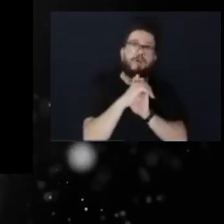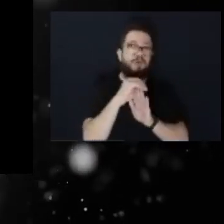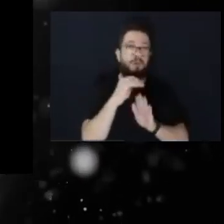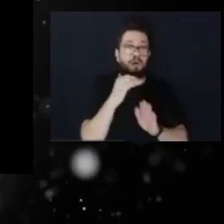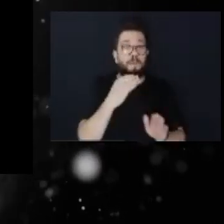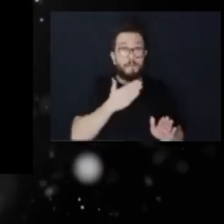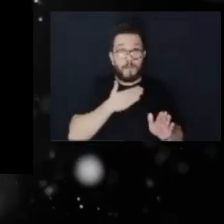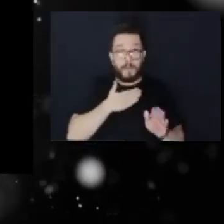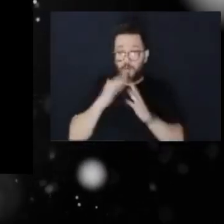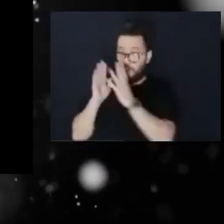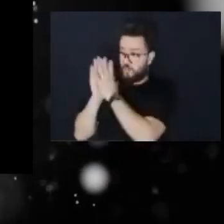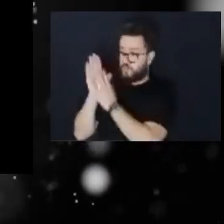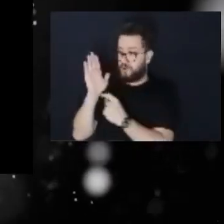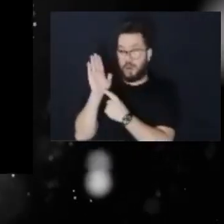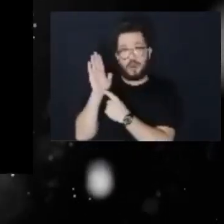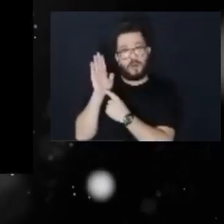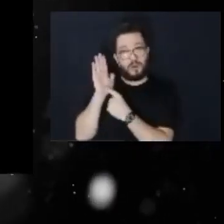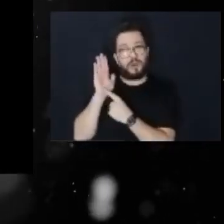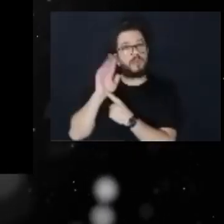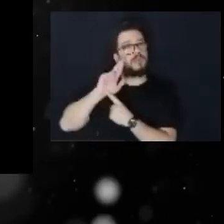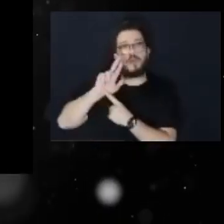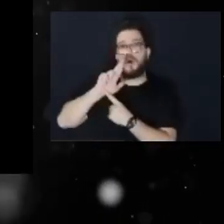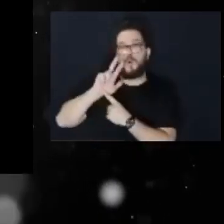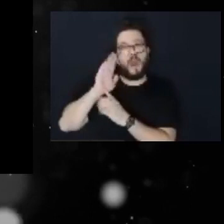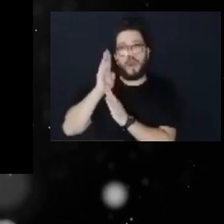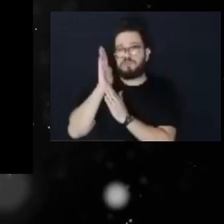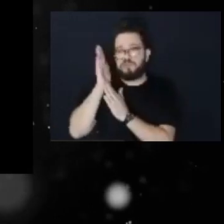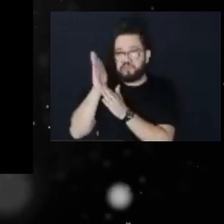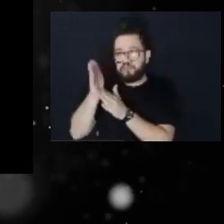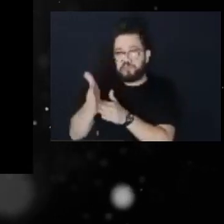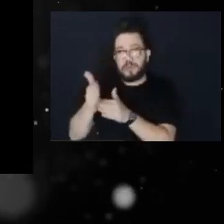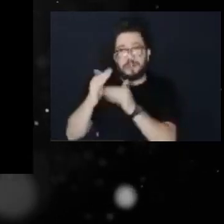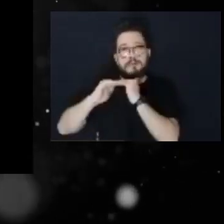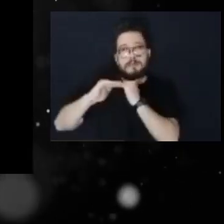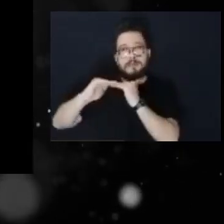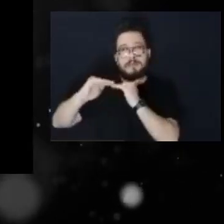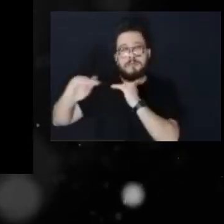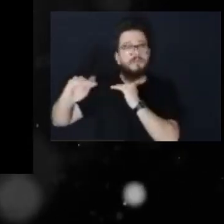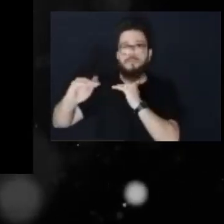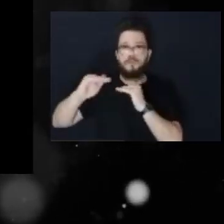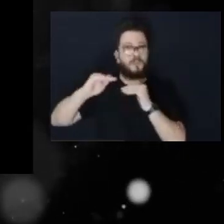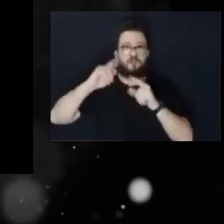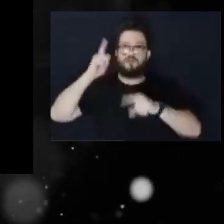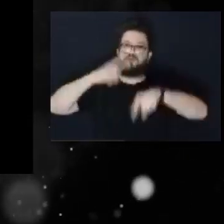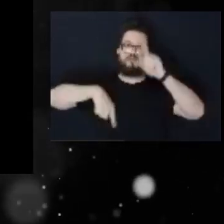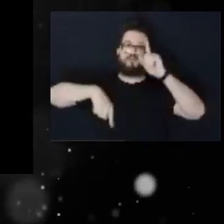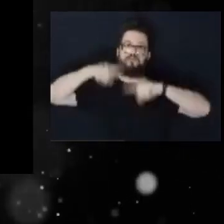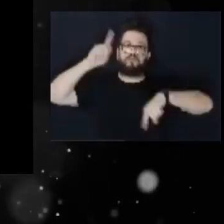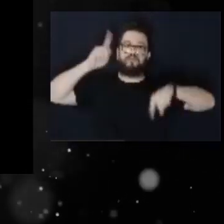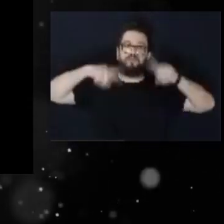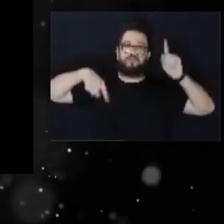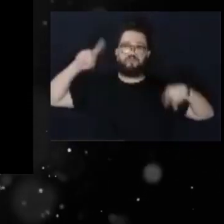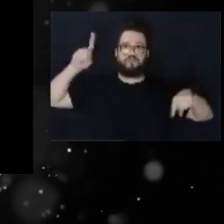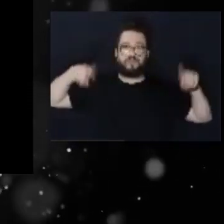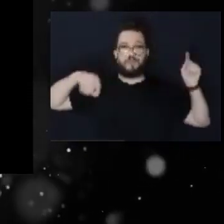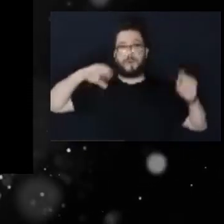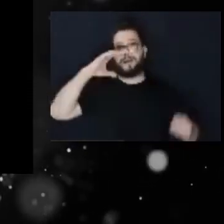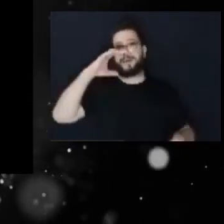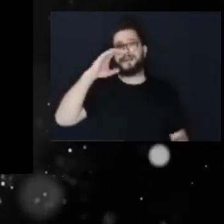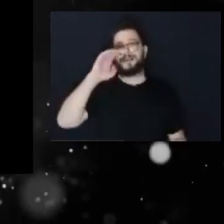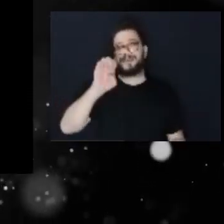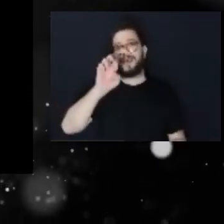modelos dinâmicos, não são modelos de projeção ou regressão, são modelos do tipo SEIR, que é um modelo do